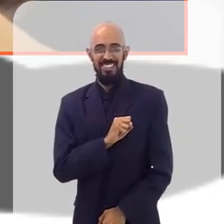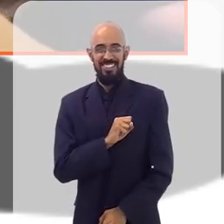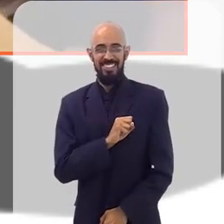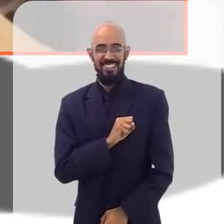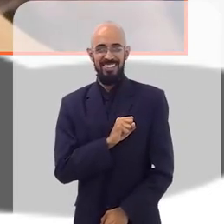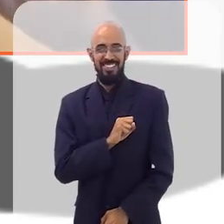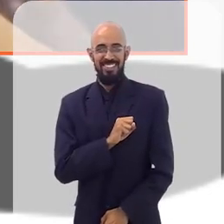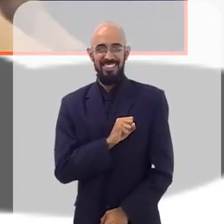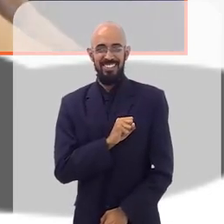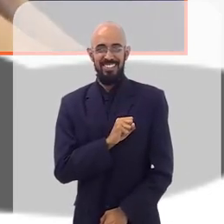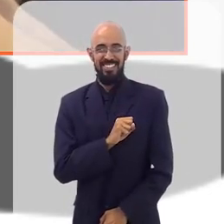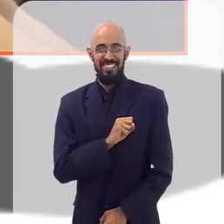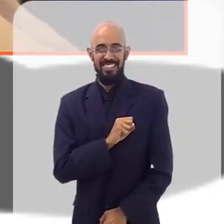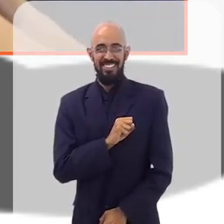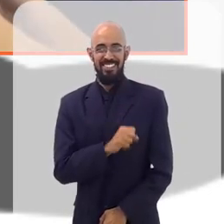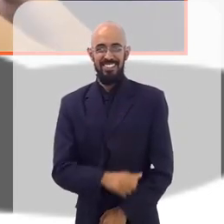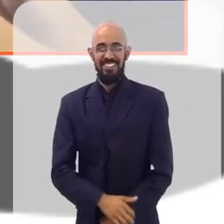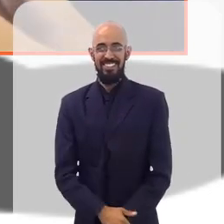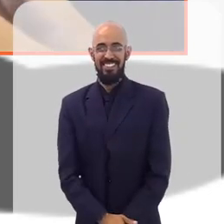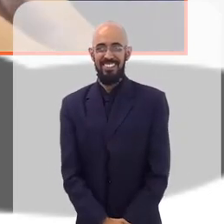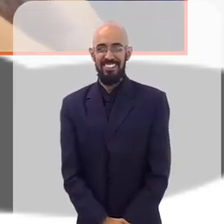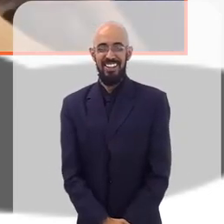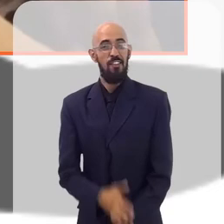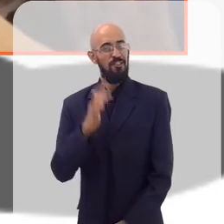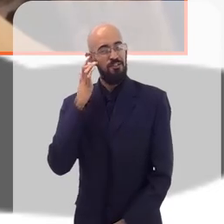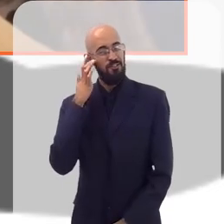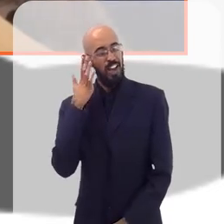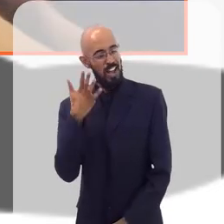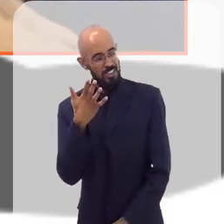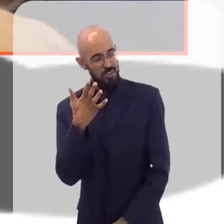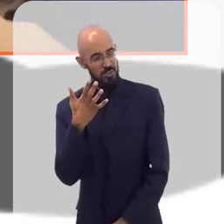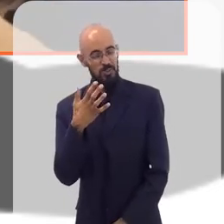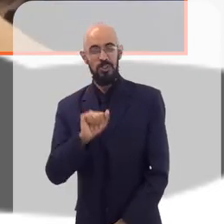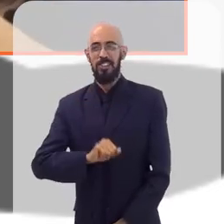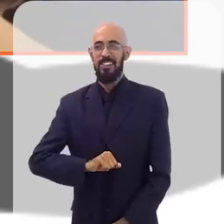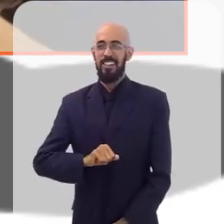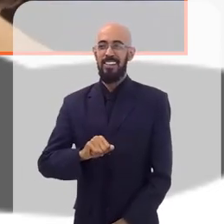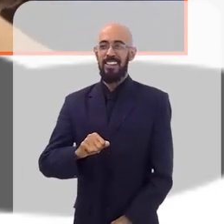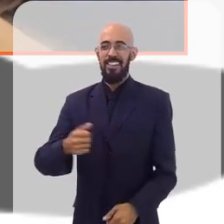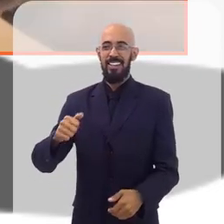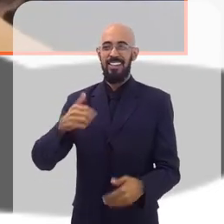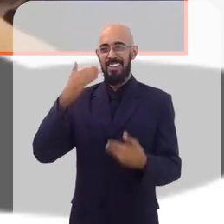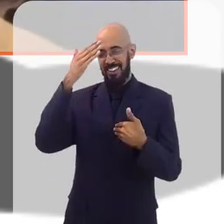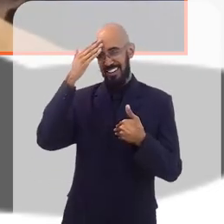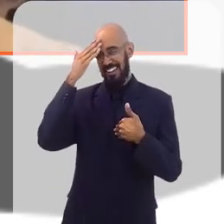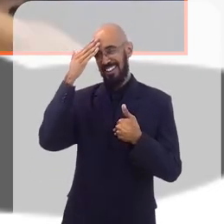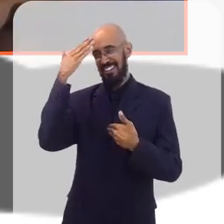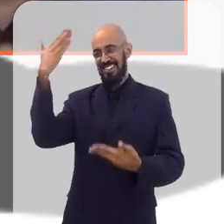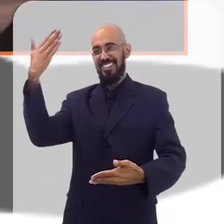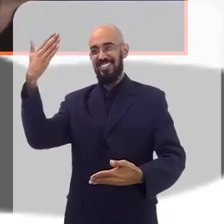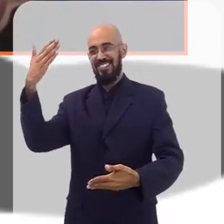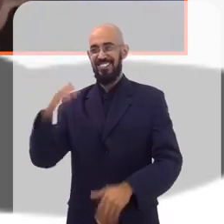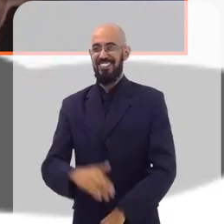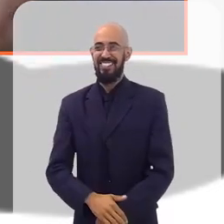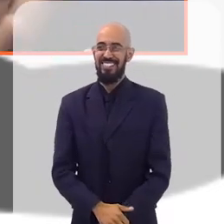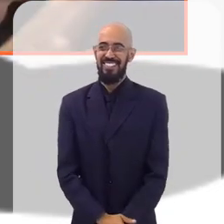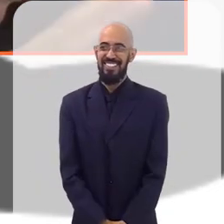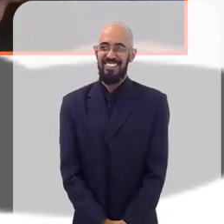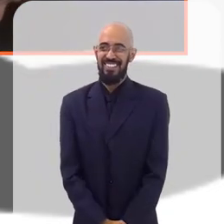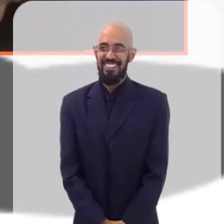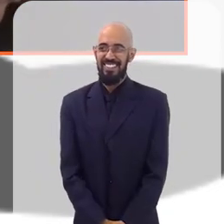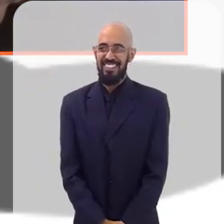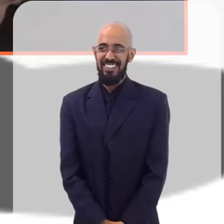a gente pega é facílimo pega o CEO e coloca no coração e fecha assim com muito amor e graça de mão